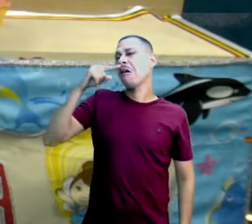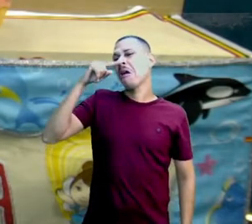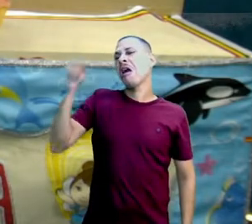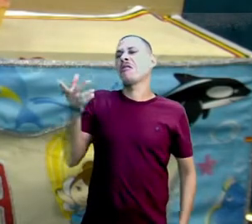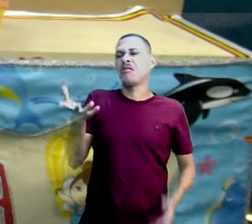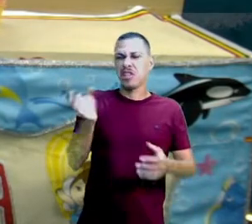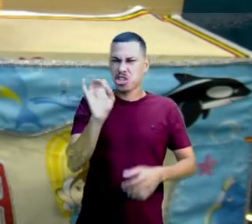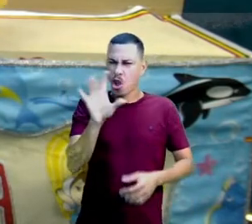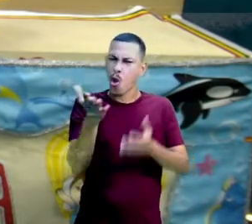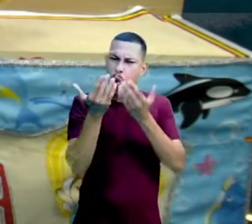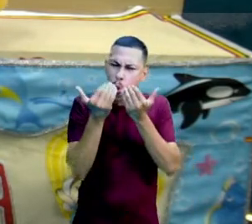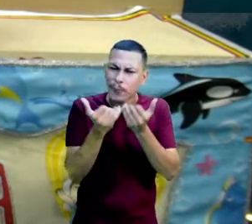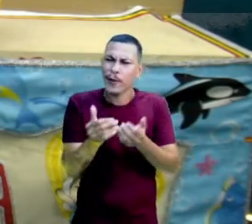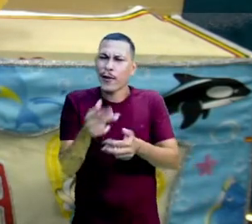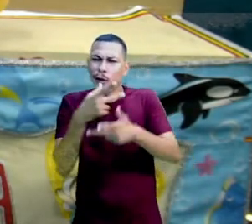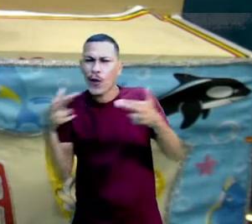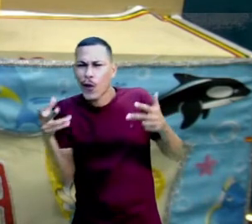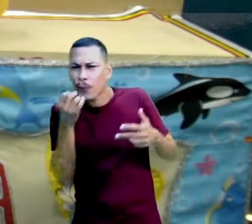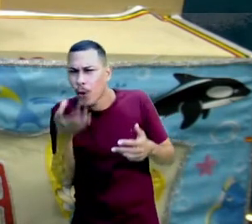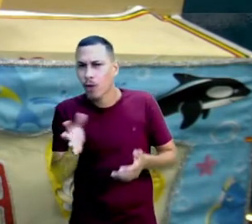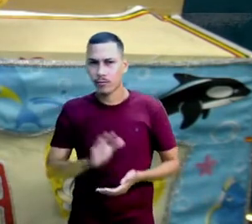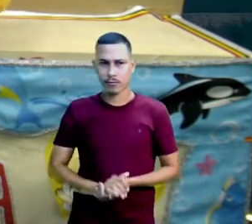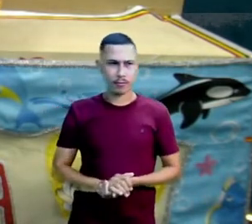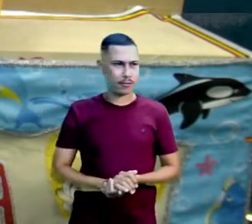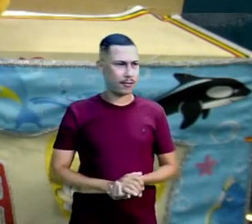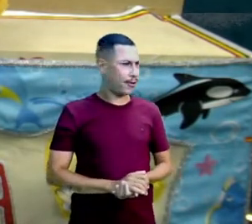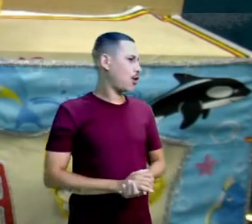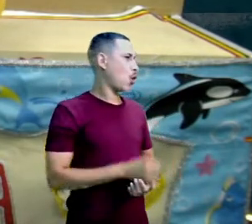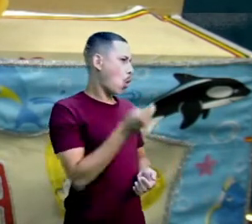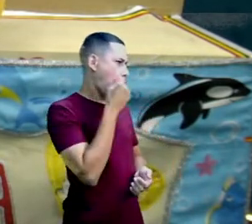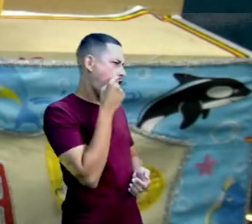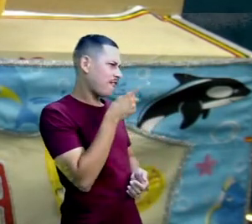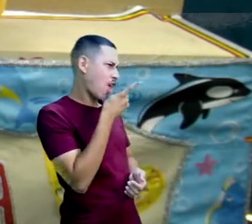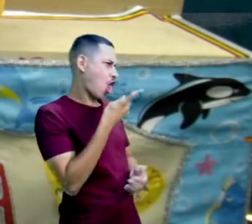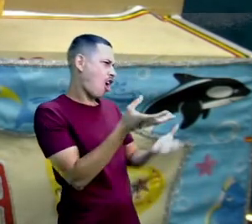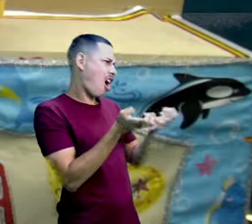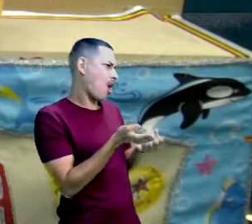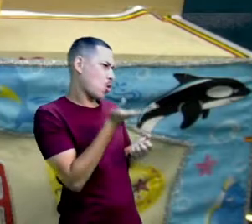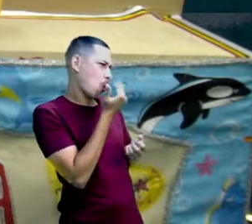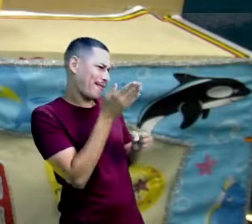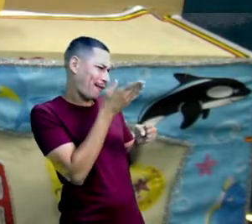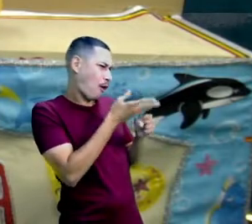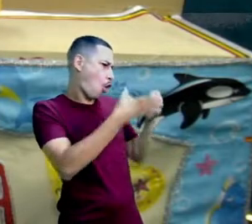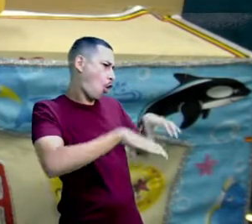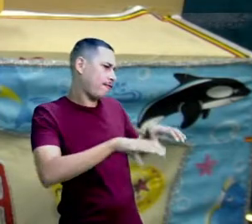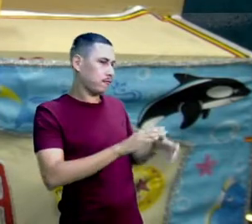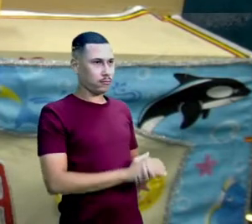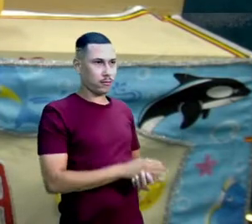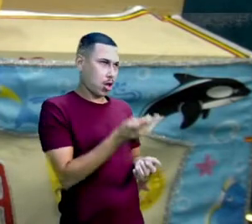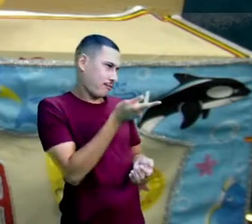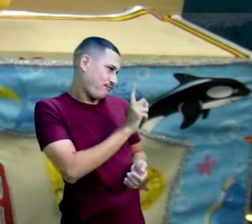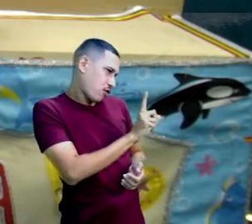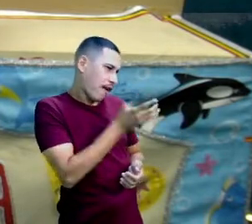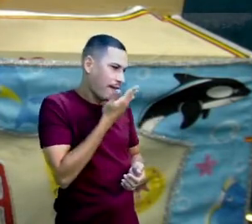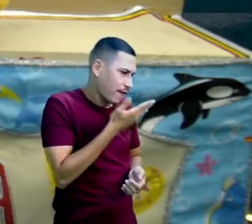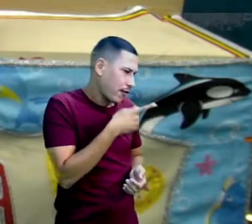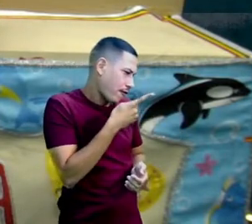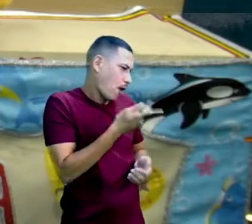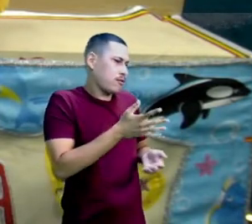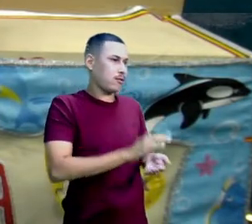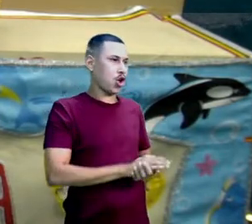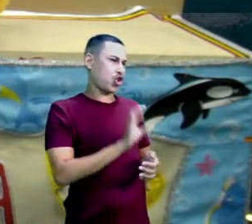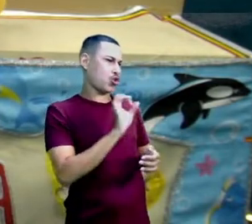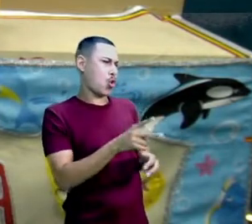coisas boas o tempo todo. Mas é do nada. Cadê que ele disse assim, eu quero comer um ovinho? Não é? Não disse, disse? Não.